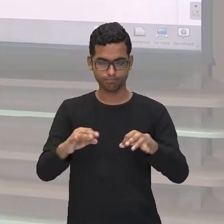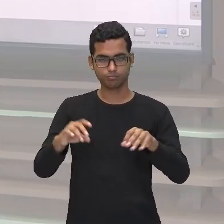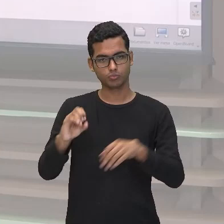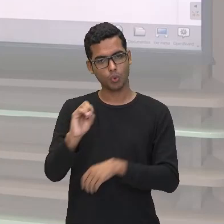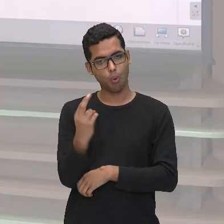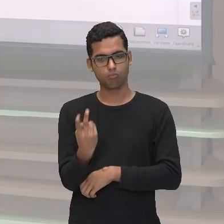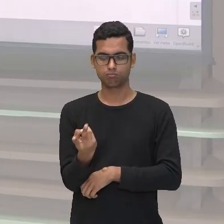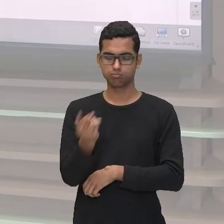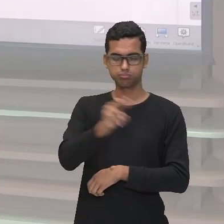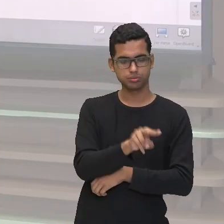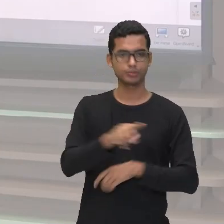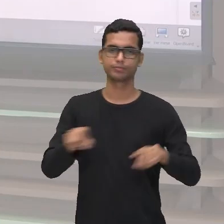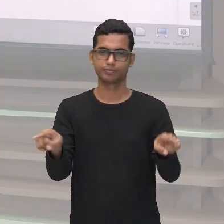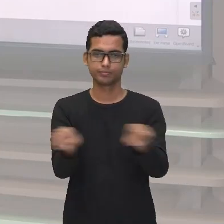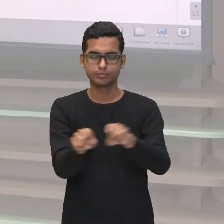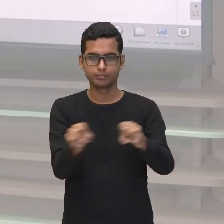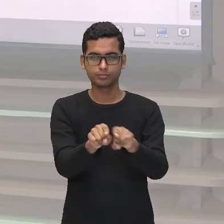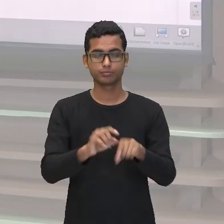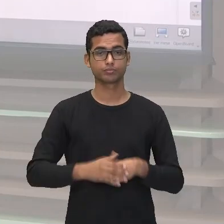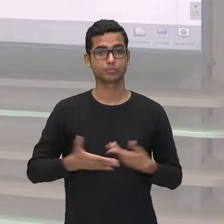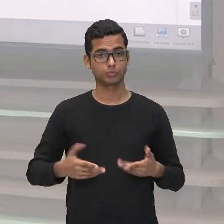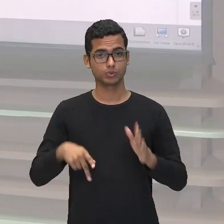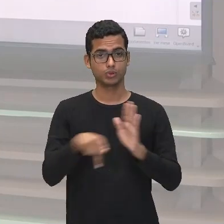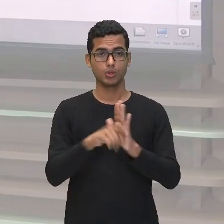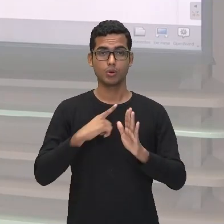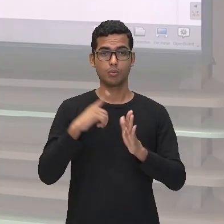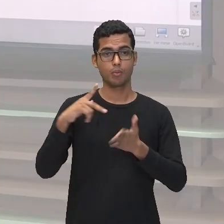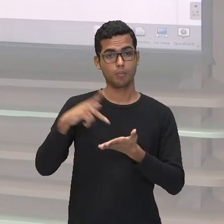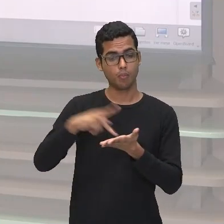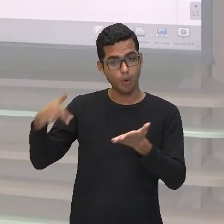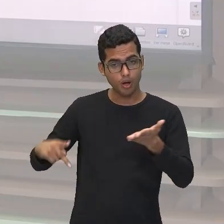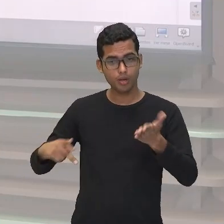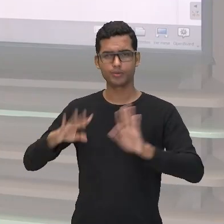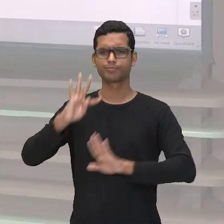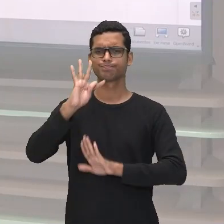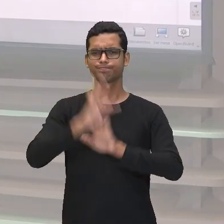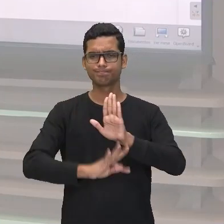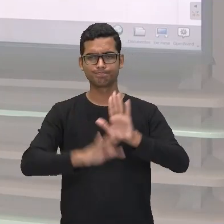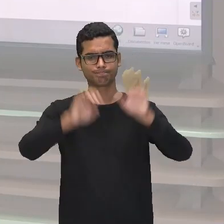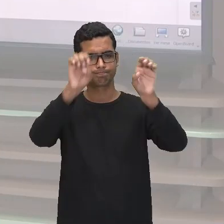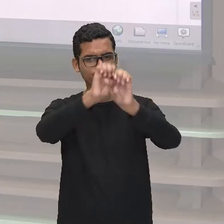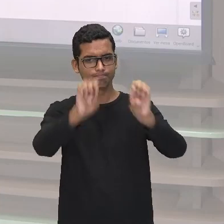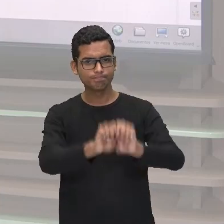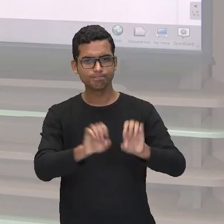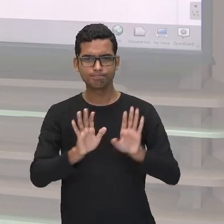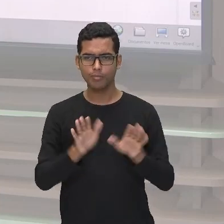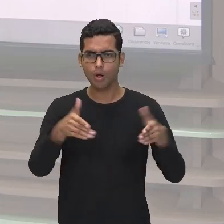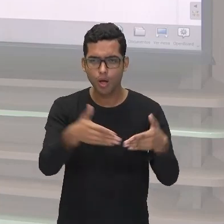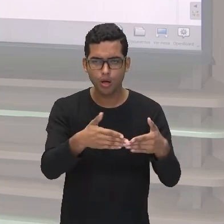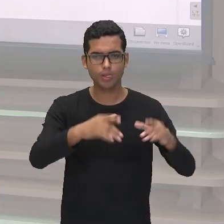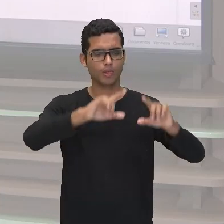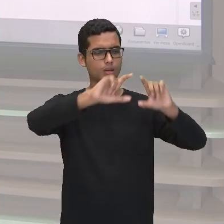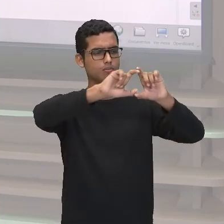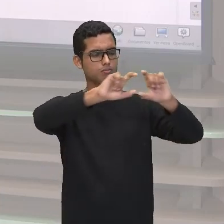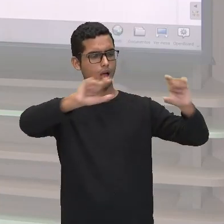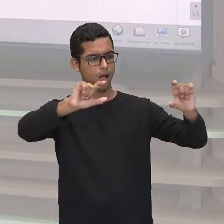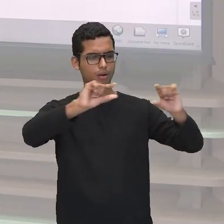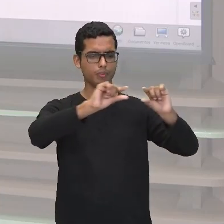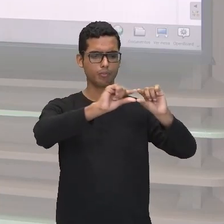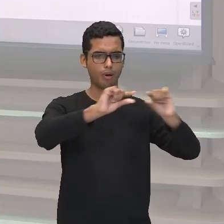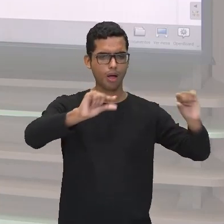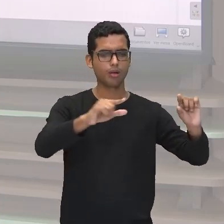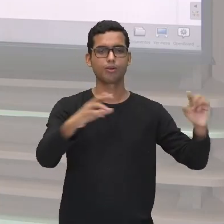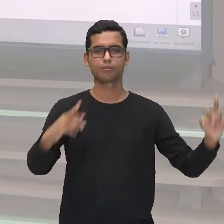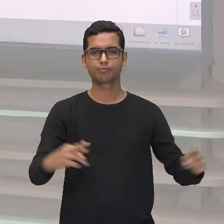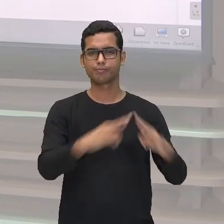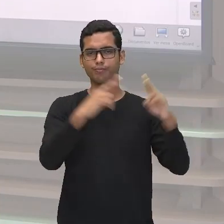literal, poemas são textos, são gêneros textuais com uma estrutura específica de estrofe, de verso e de rima.